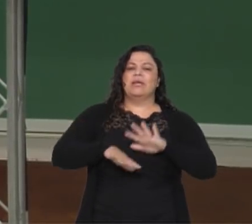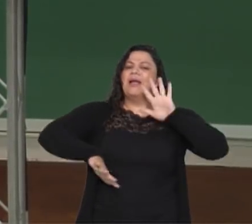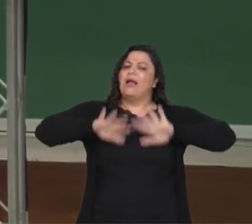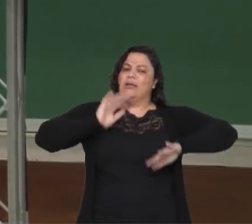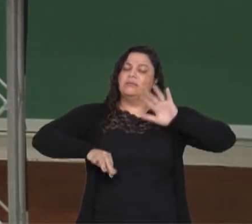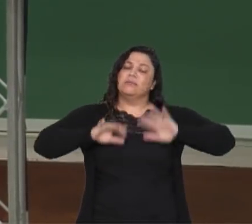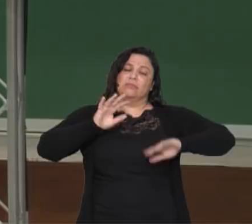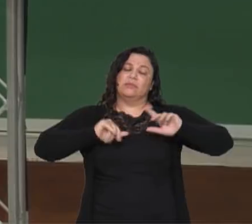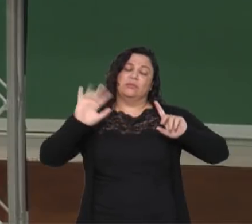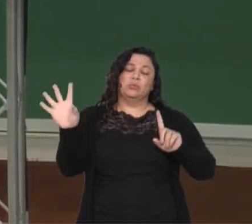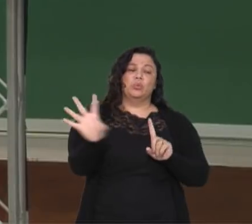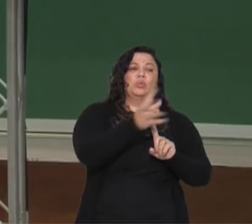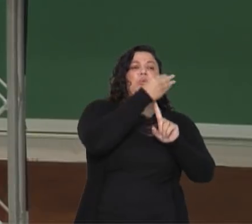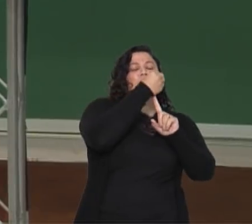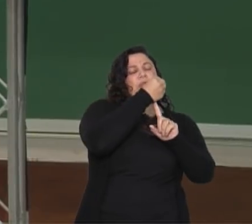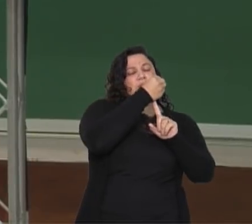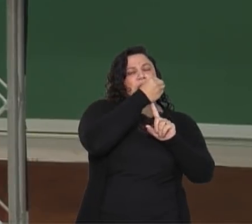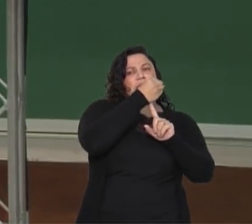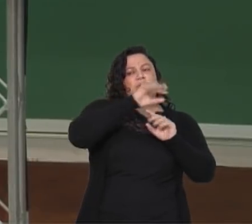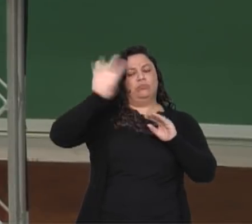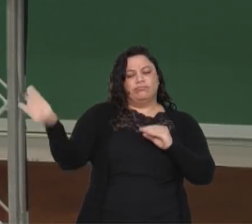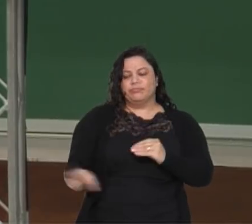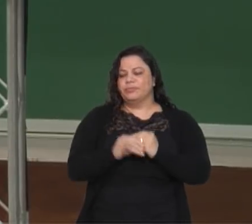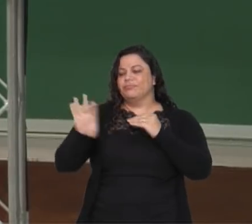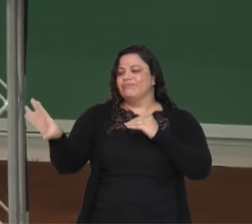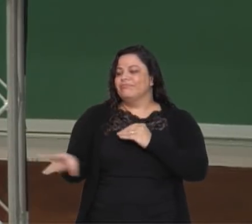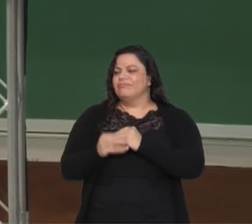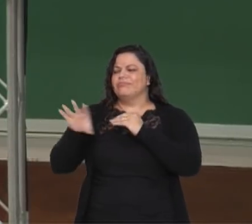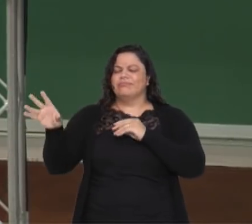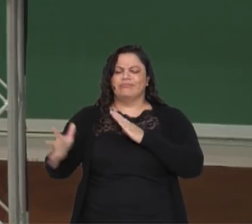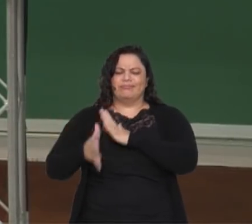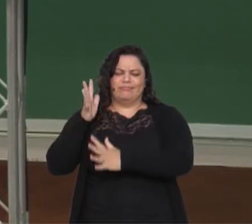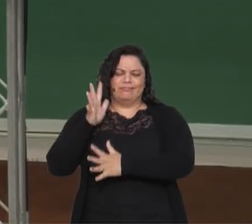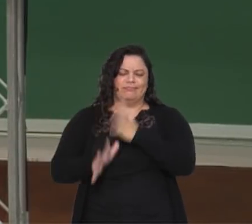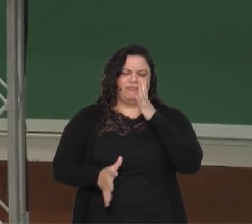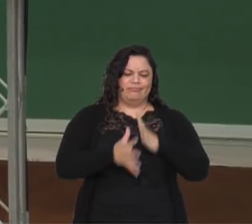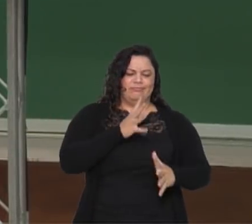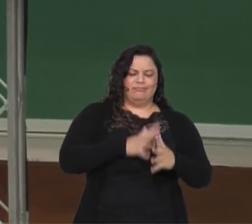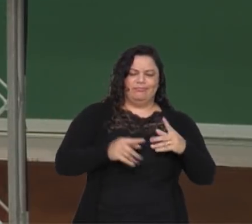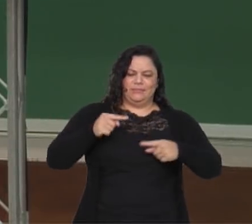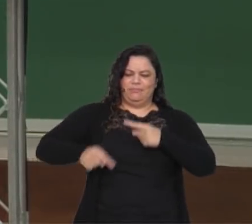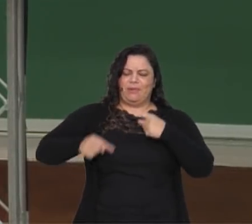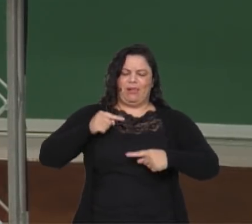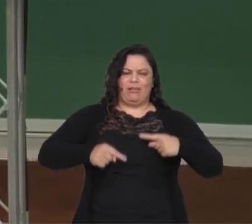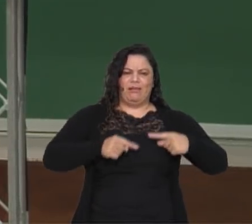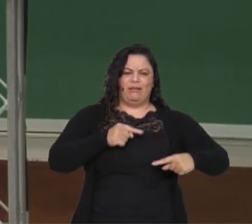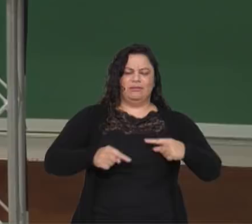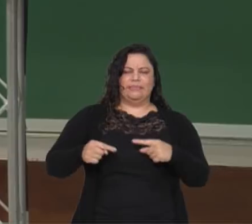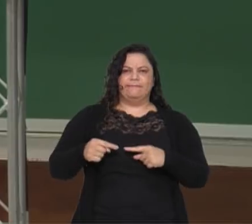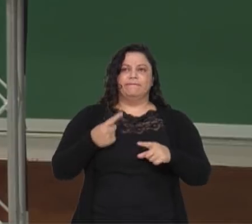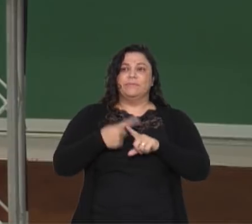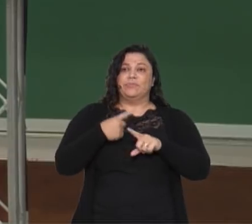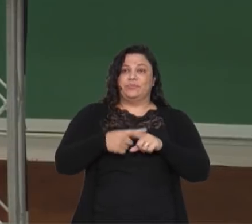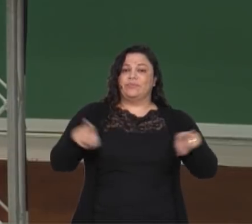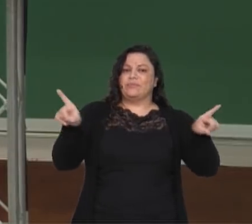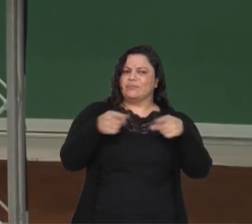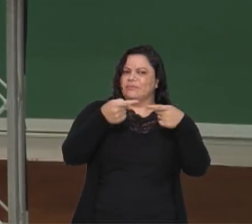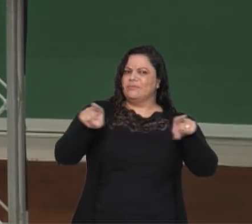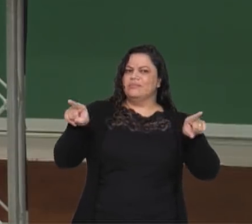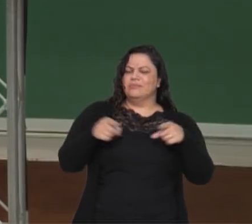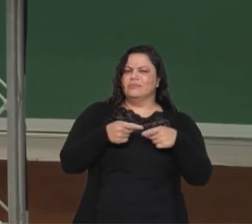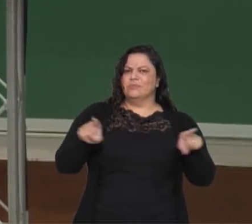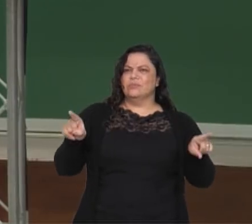o ruído no trabalho deles. O John Cage, que eu comentei ali sobre o silêncio, ele fazia composições musicais em que ele